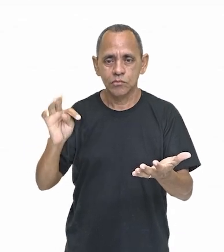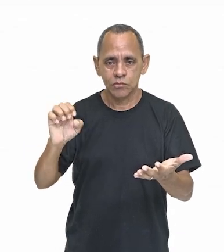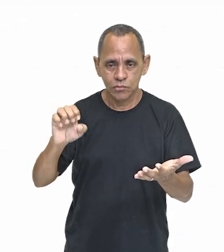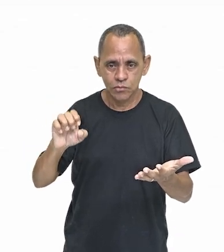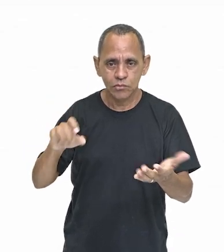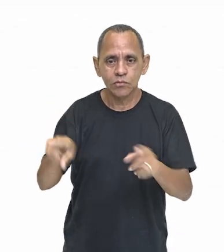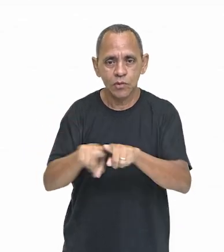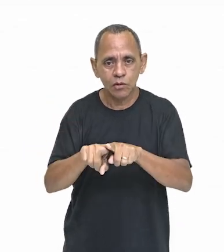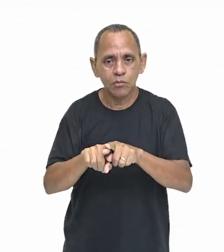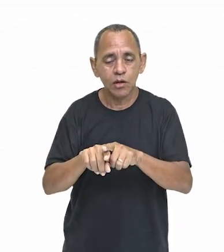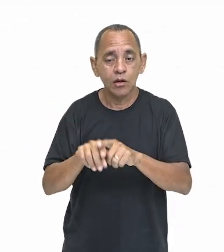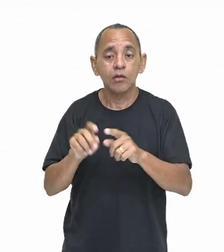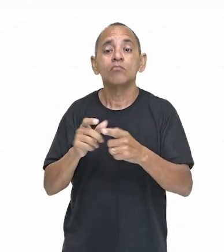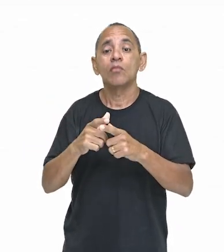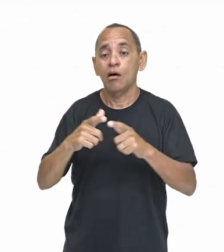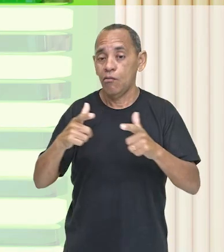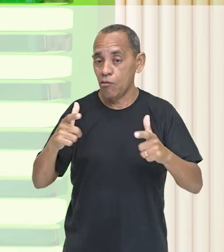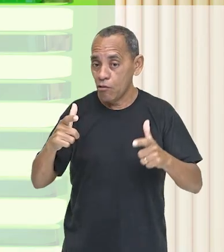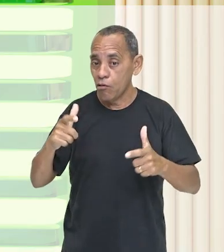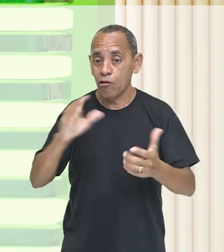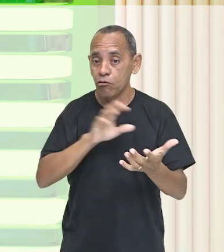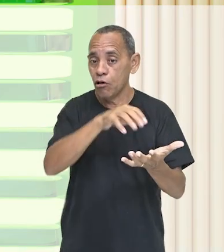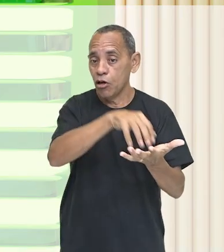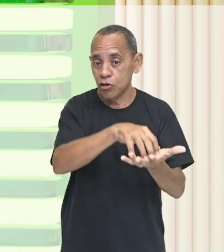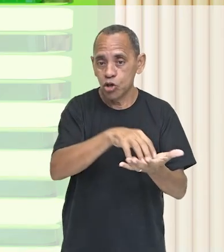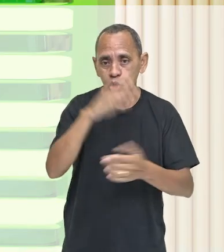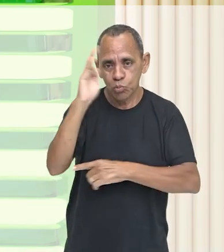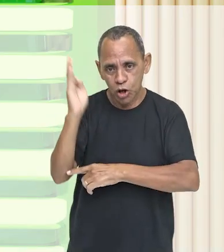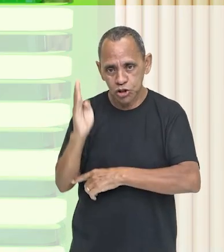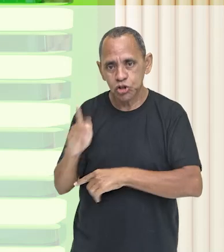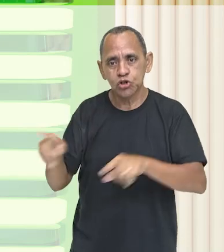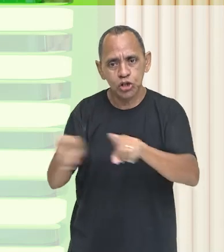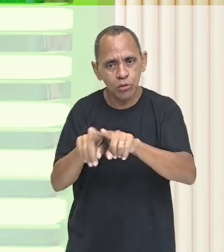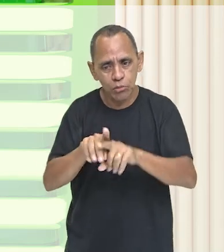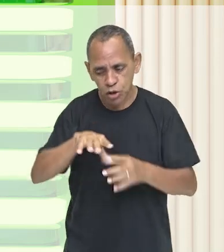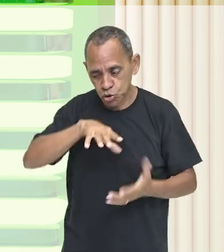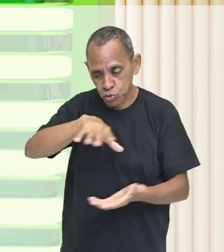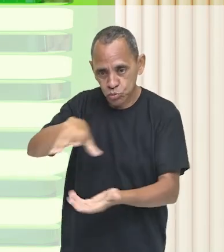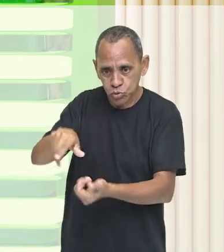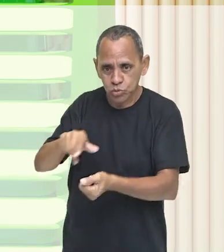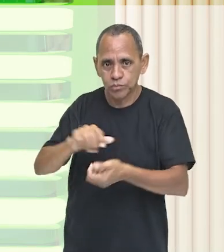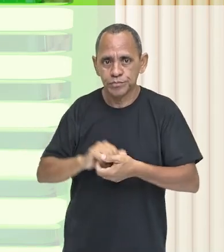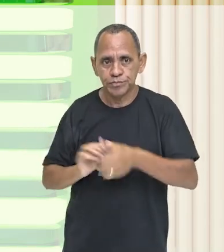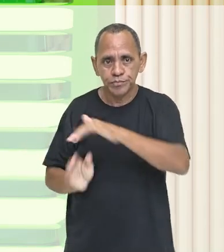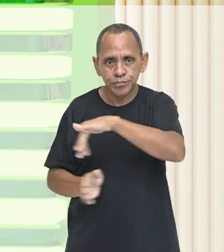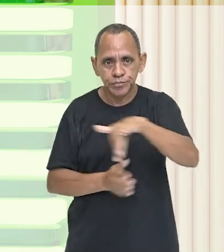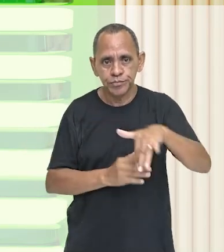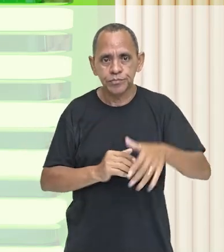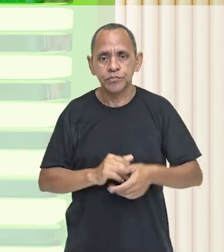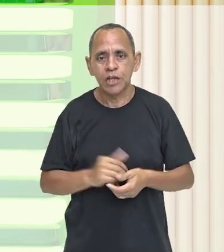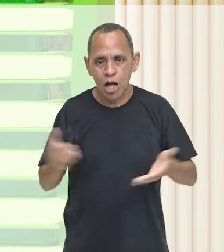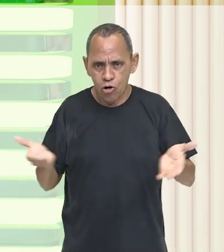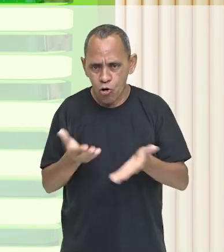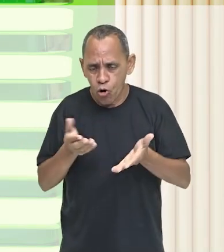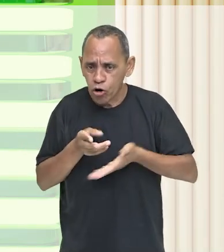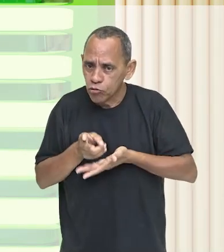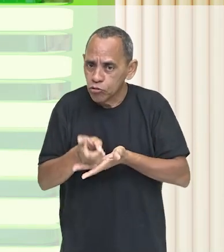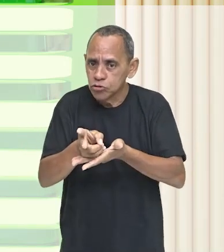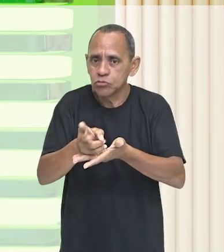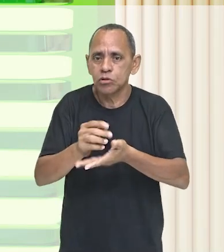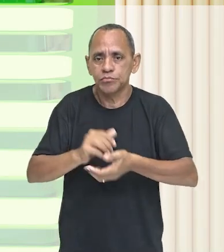Brasil, né, e do mundo também. Muito bem, pessoal. Vamos dar continuidade, então, agora à nossa aula,